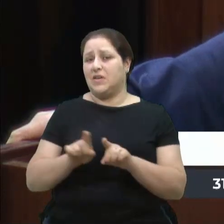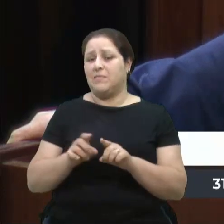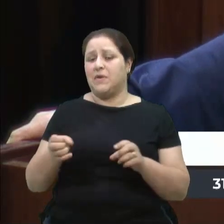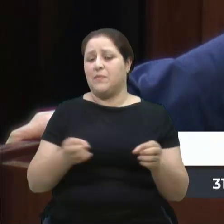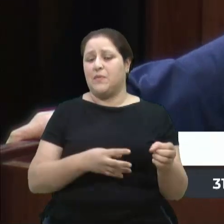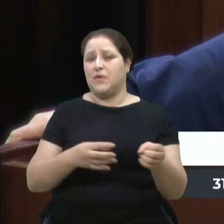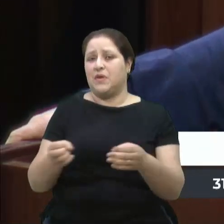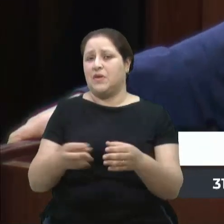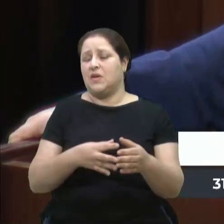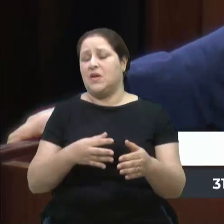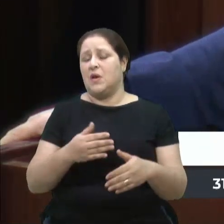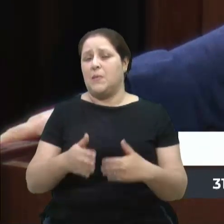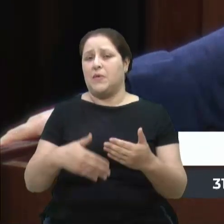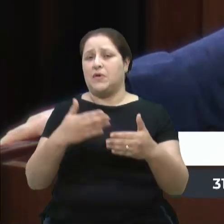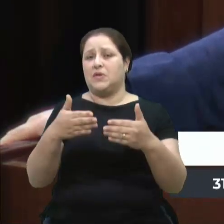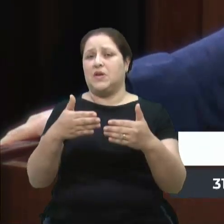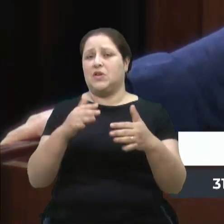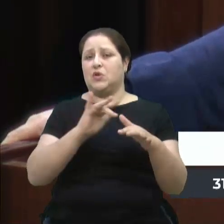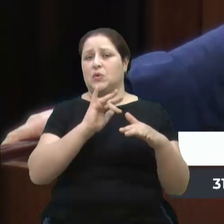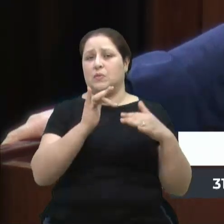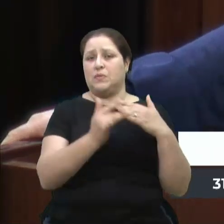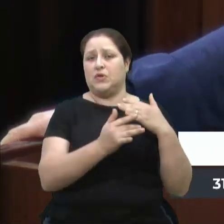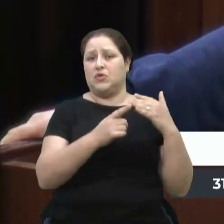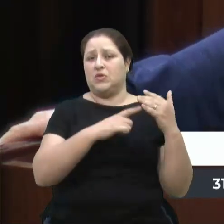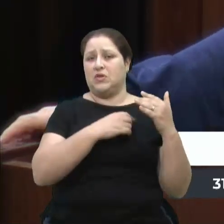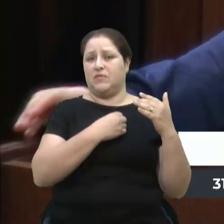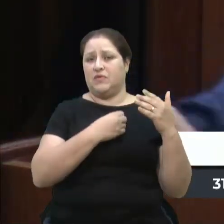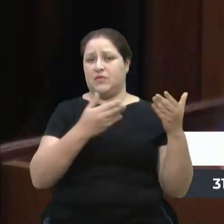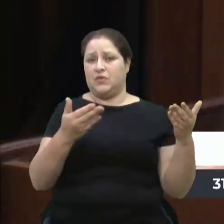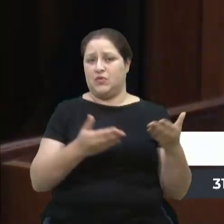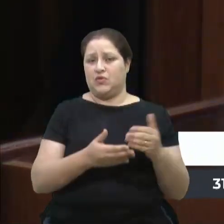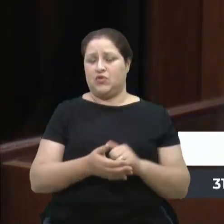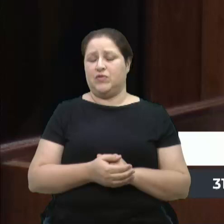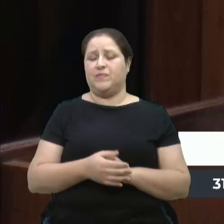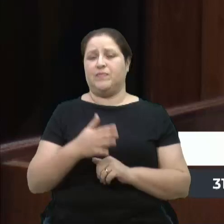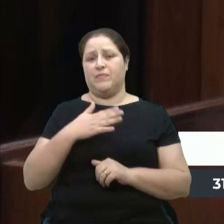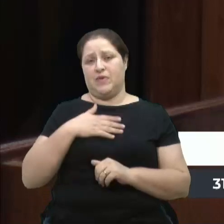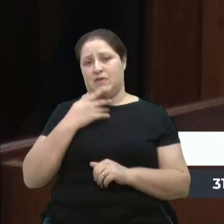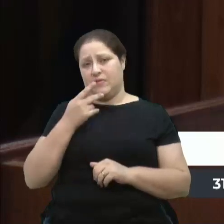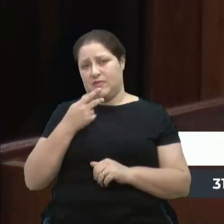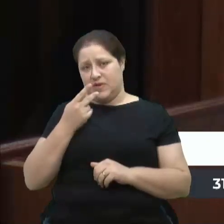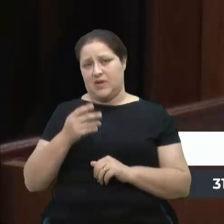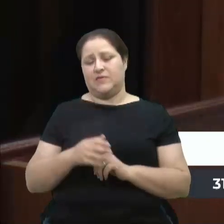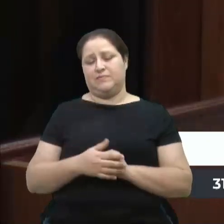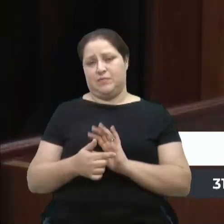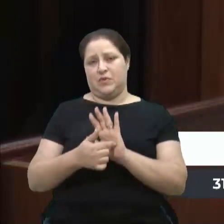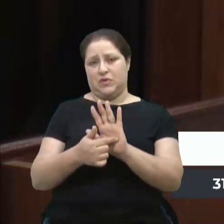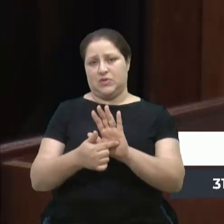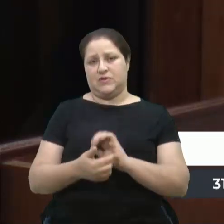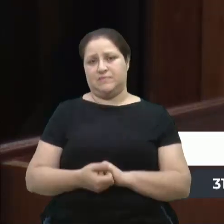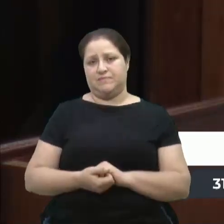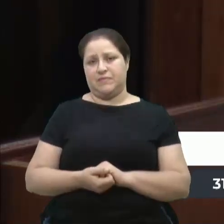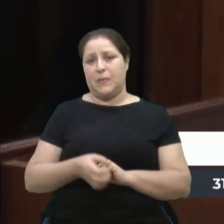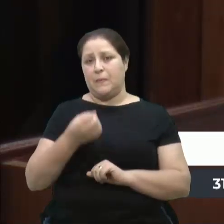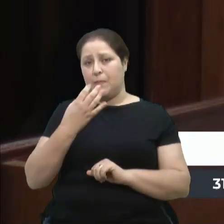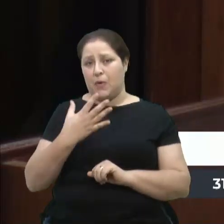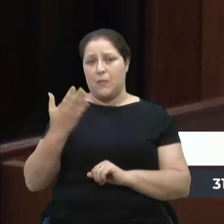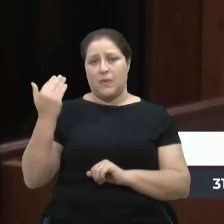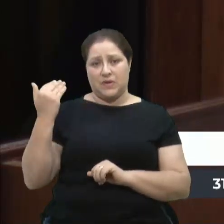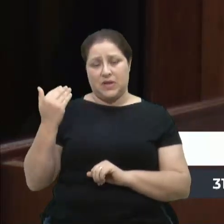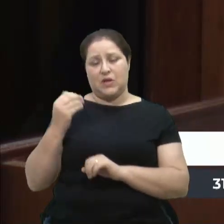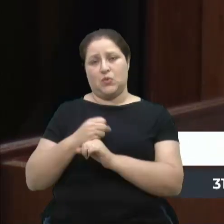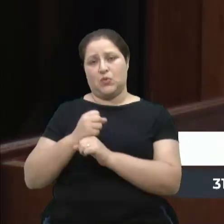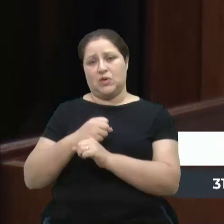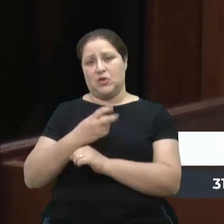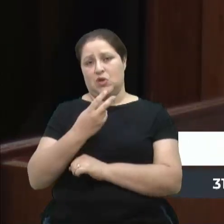modernizar o processo das mídias que nós temos hoje. Então, fica essa minha fala. Que bom que nós tivemos aquelas mobilizações em